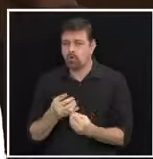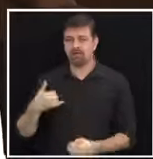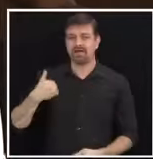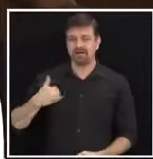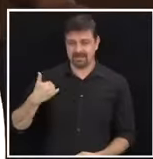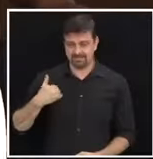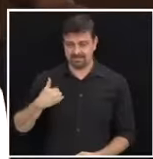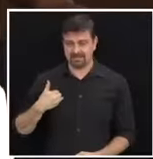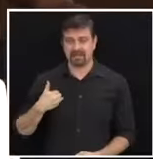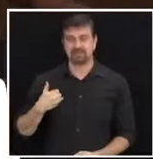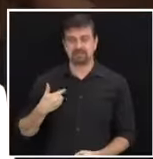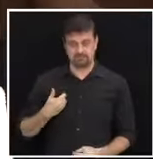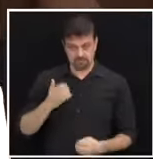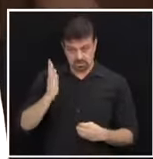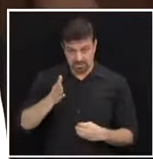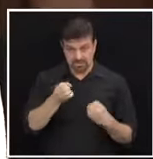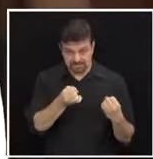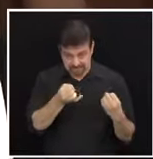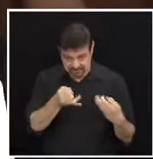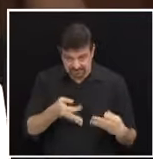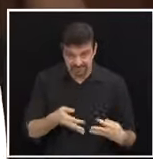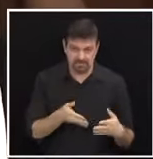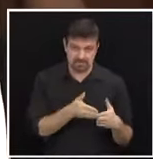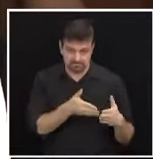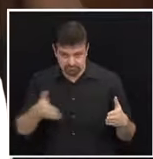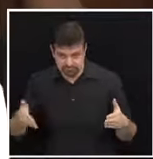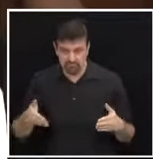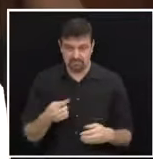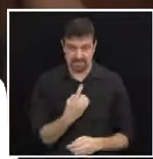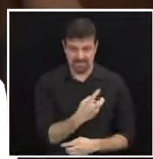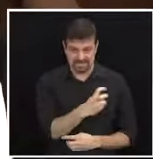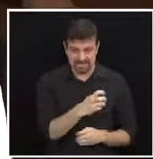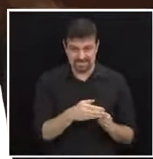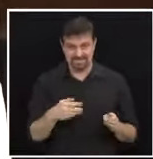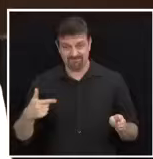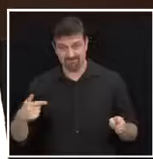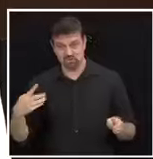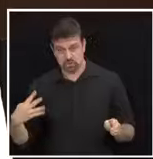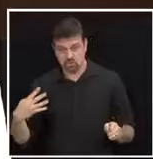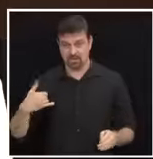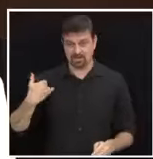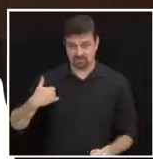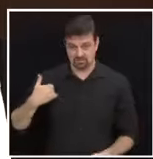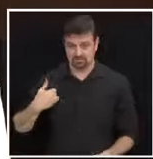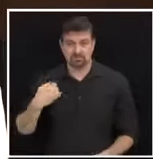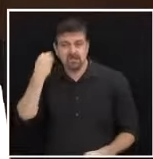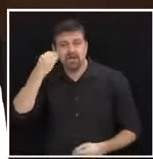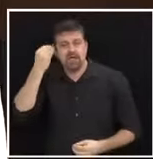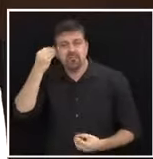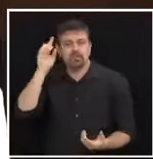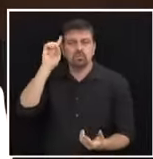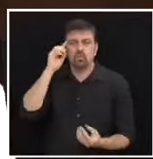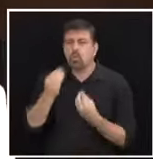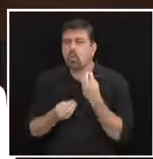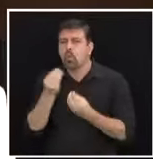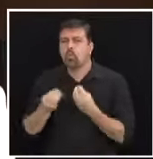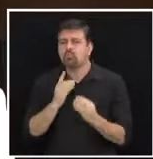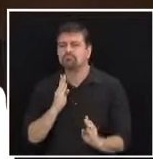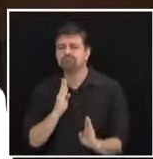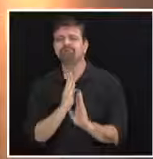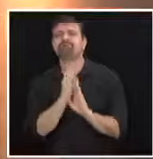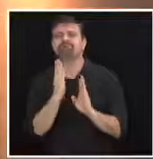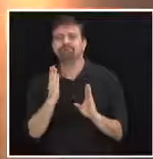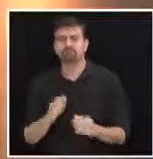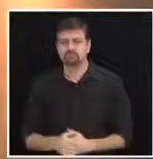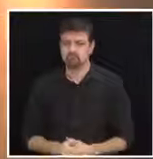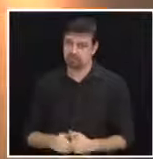aí, que, como eu disse na abertura, vem aumentando muito. Fala um pouquinho da sua experiência aí no dia a dia, o que você tem visto demais.